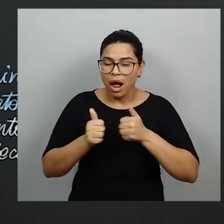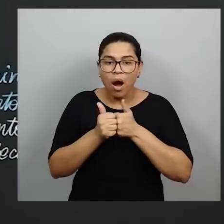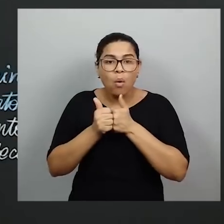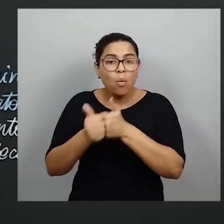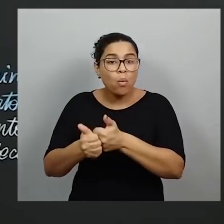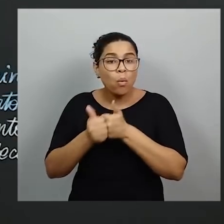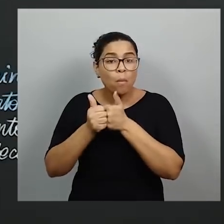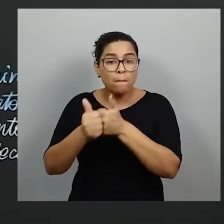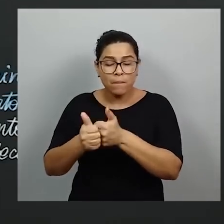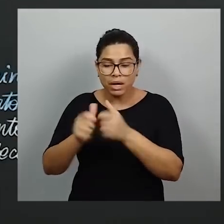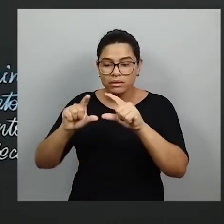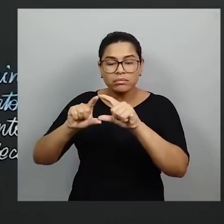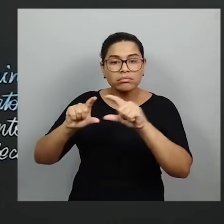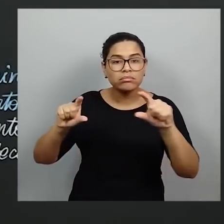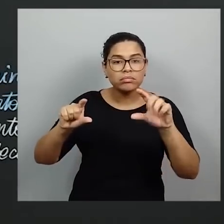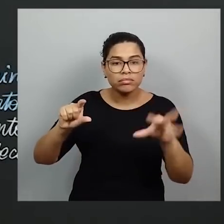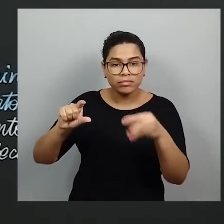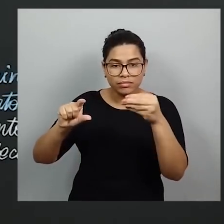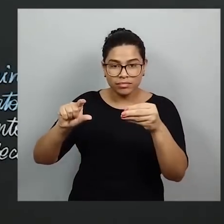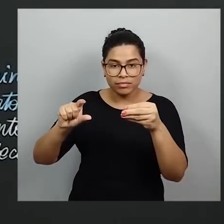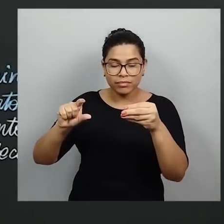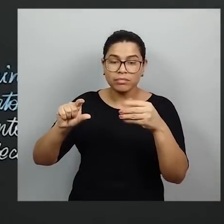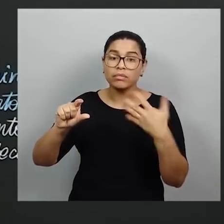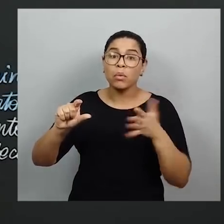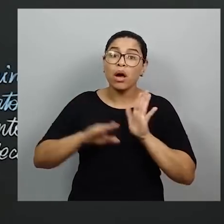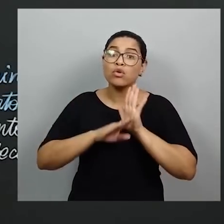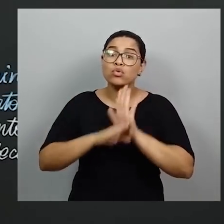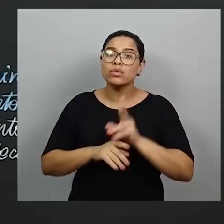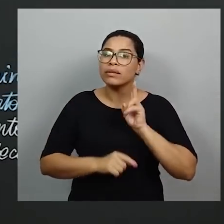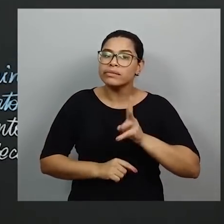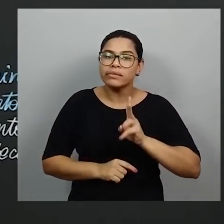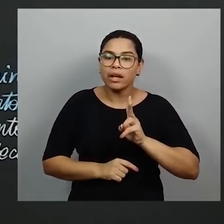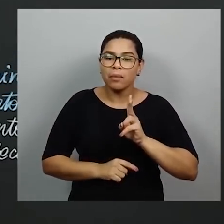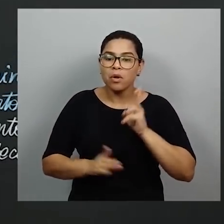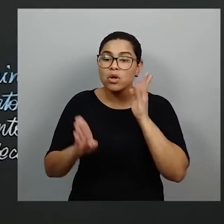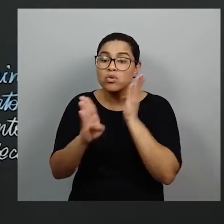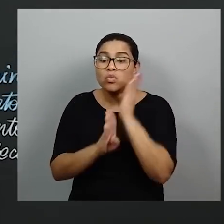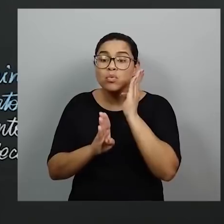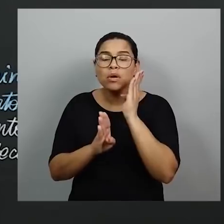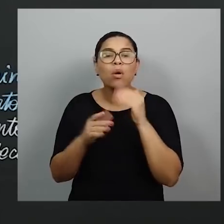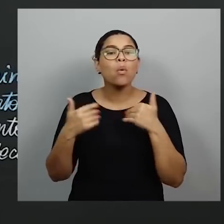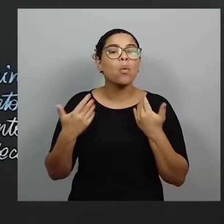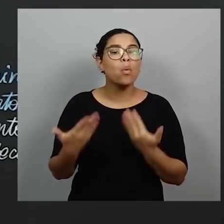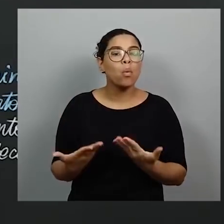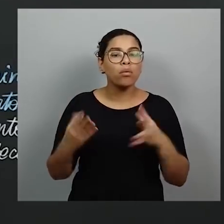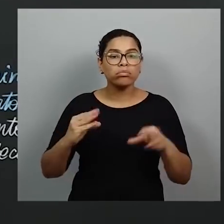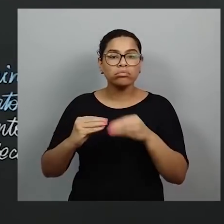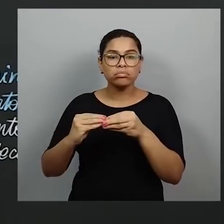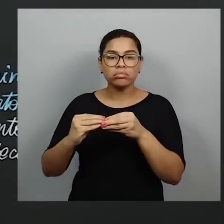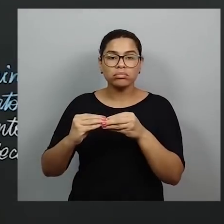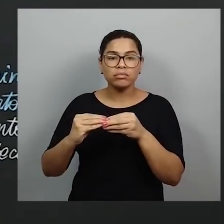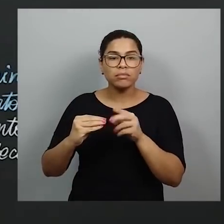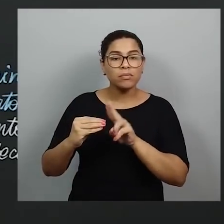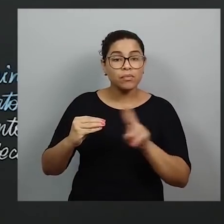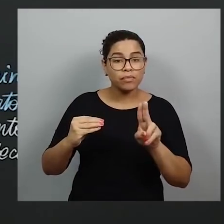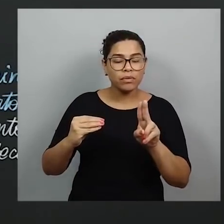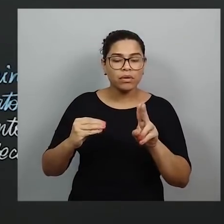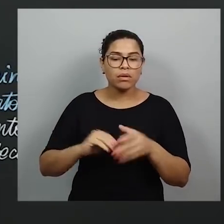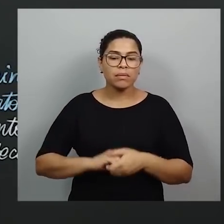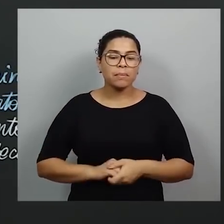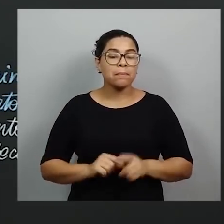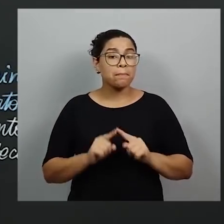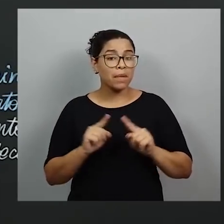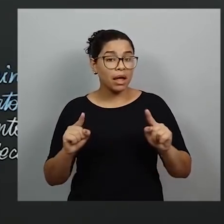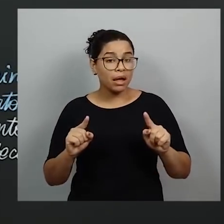vai ajudar muito na identificação do complemento nominal, ou seja, quando você perceber a presença de uma preposição, não significa